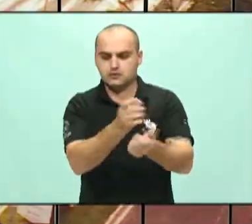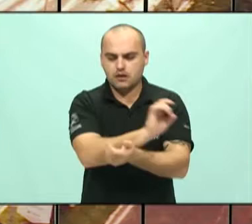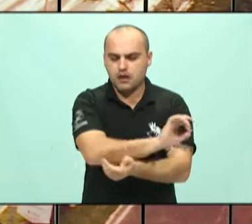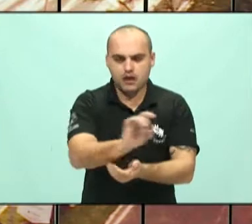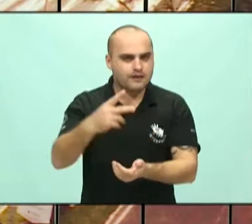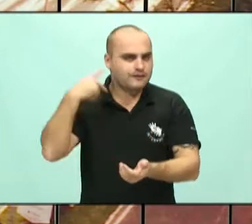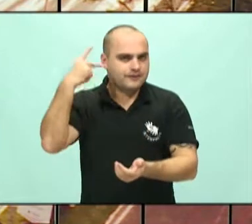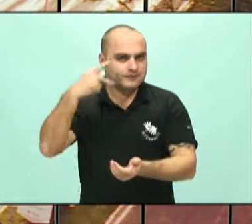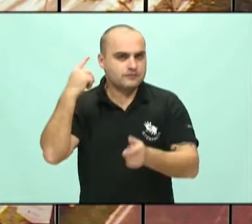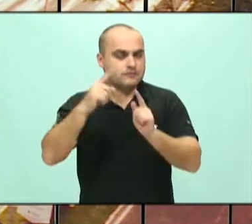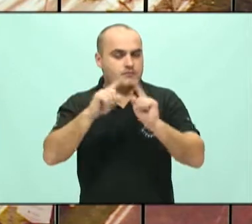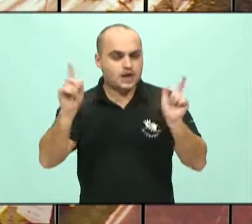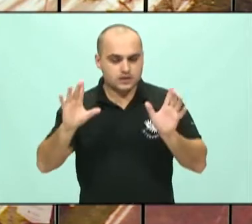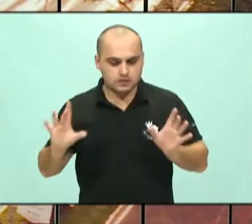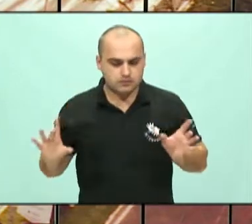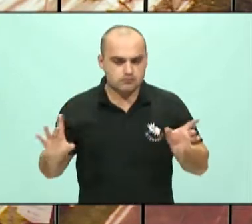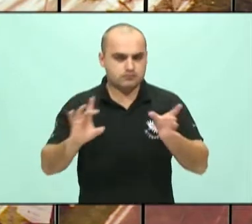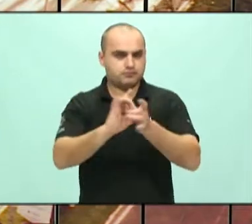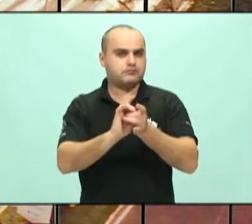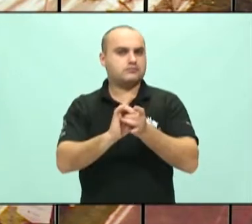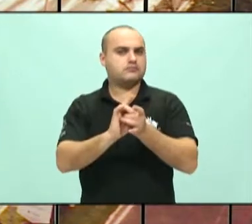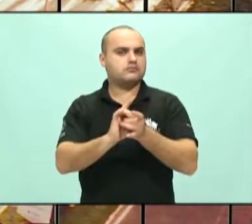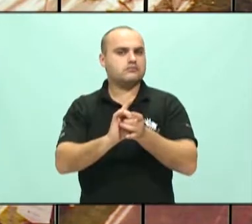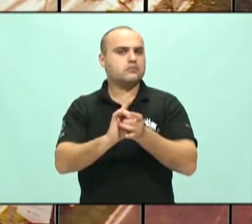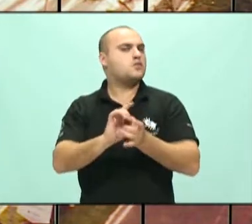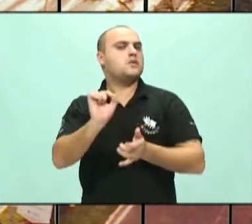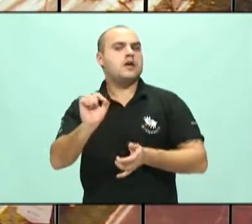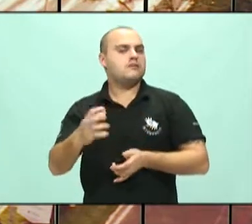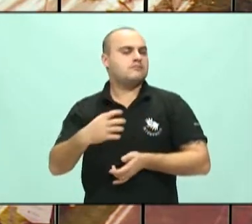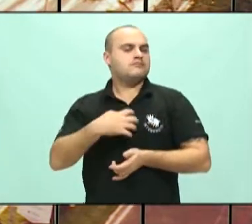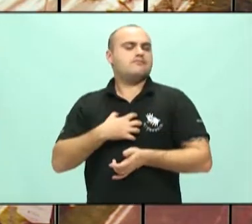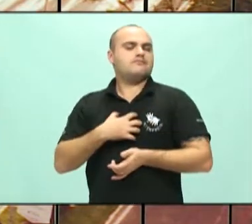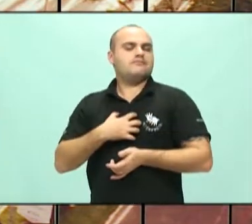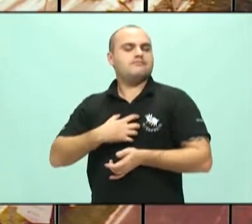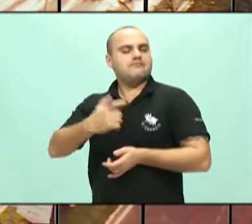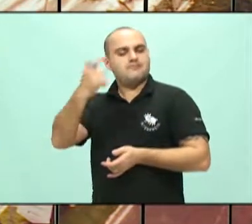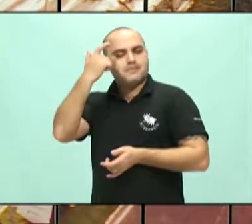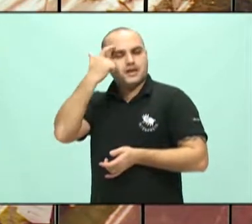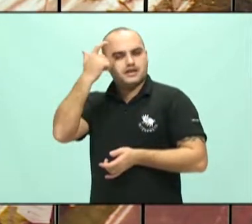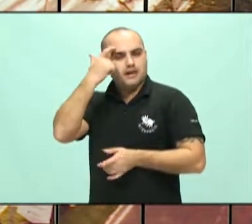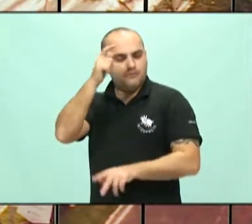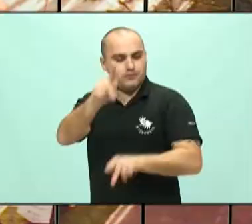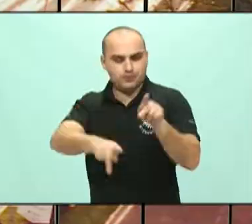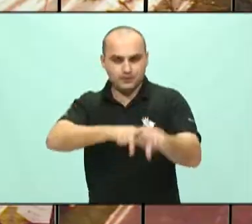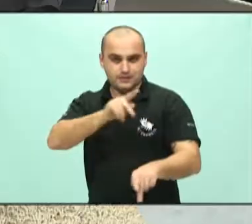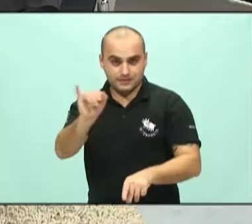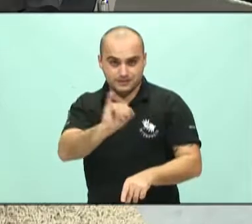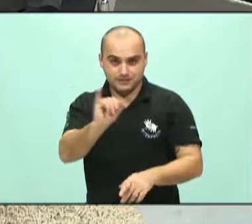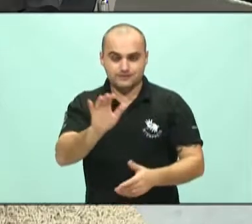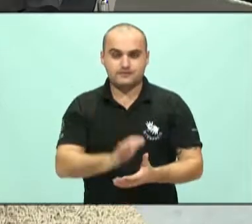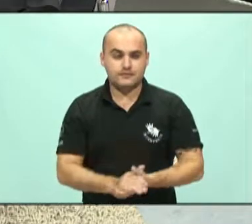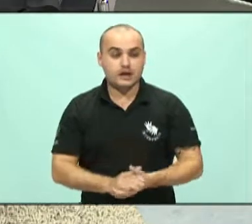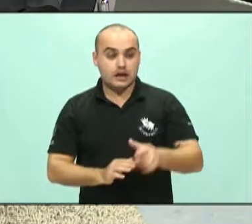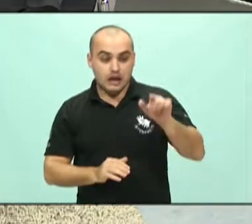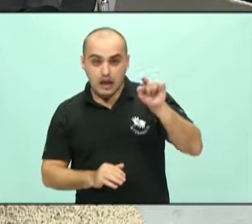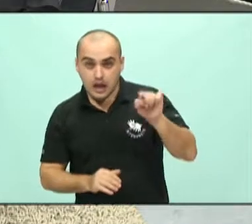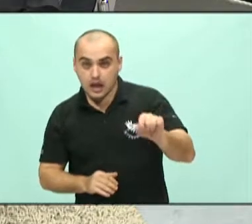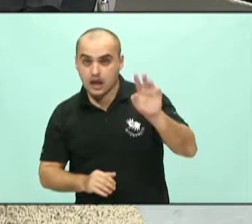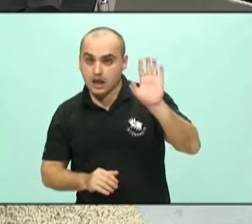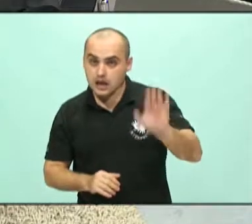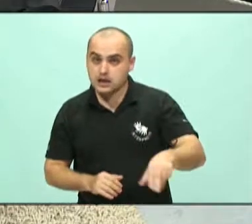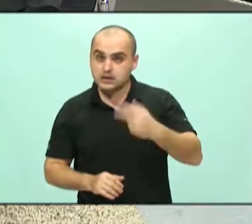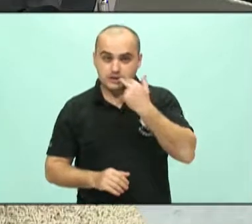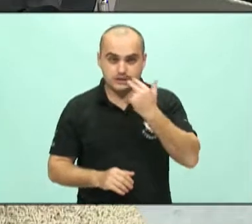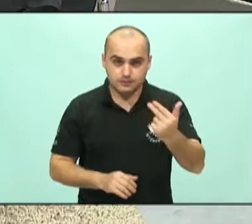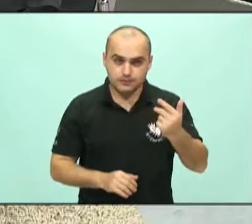mas que todos irmanados num só sentimento de fazer e pensar pelo povo de Itajaí, seja desta forma e que a gente